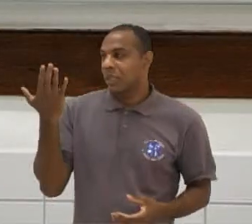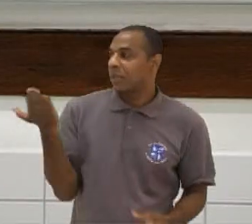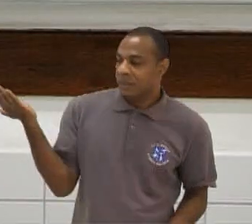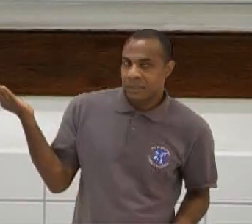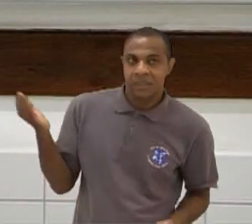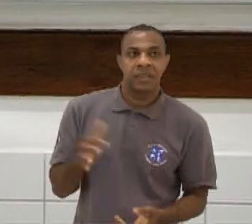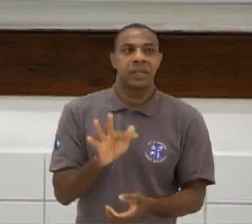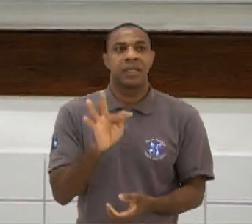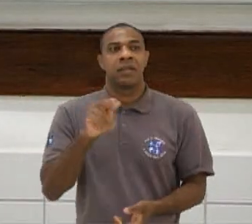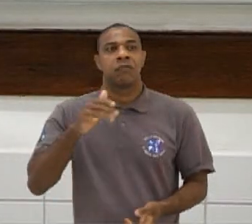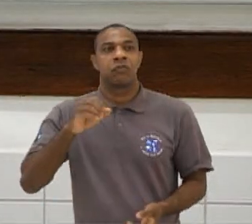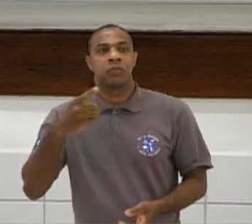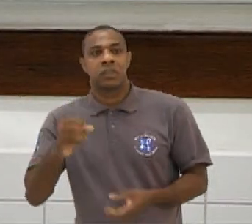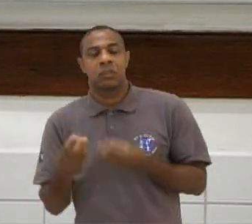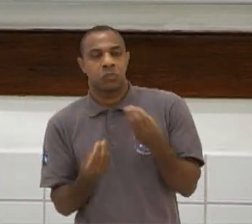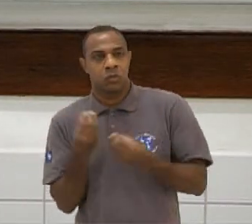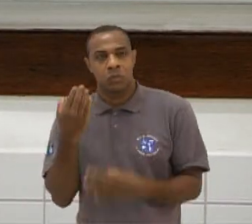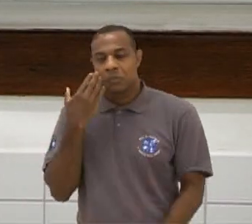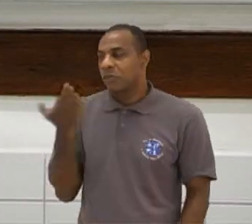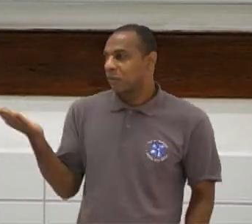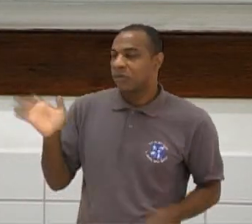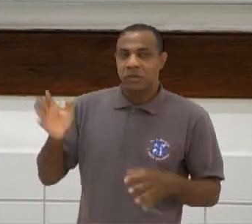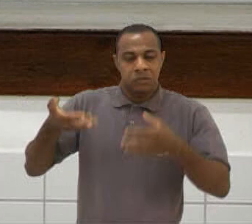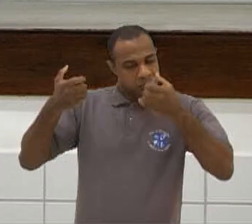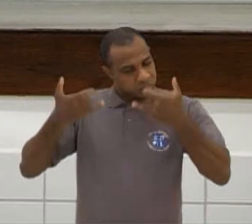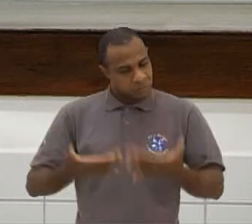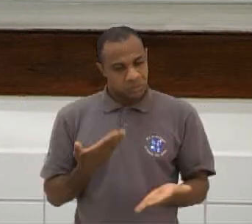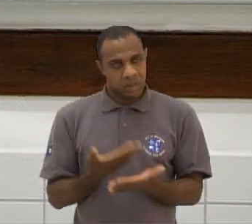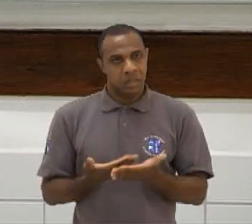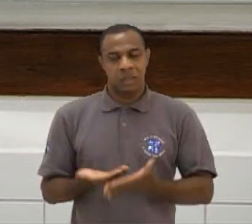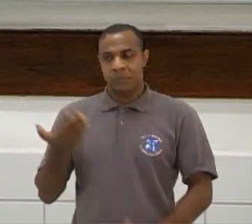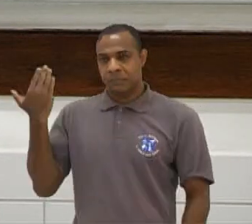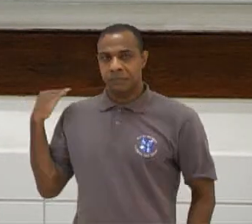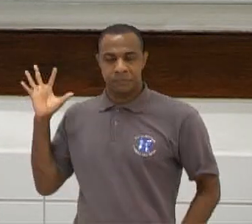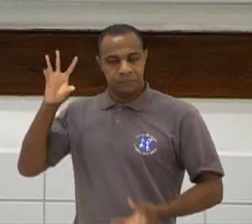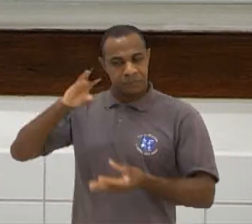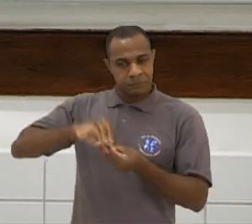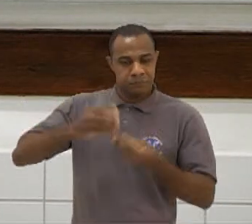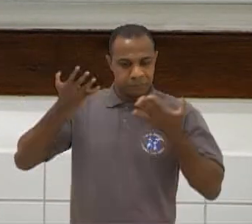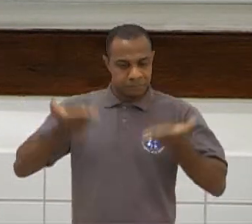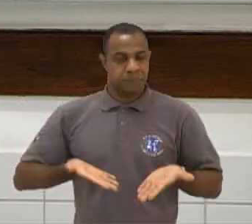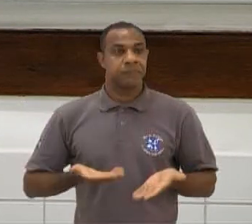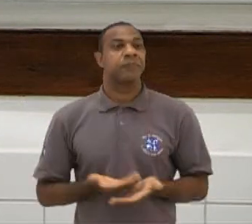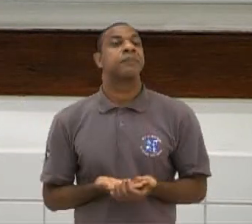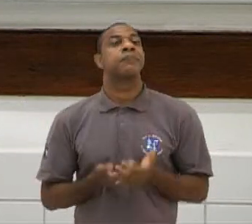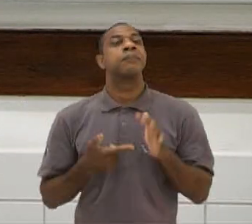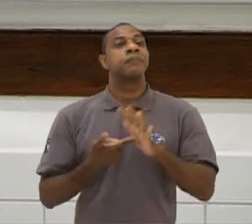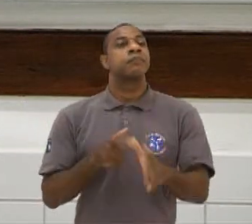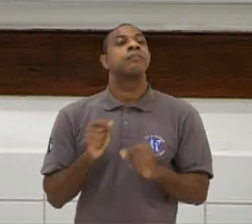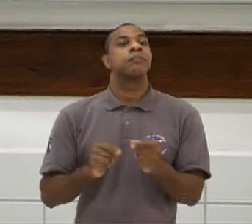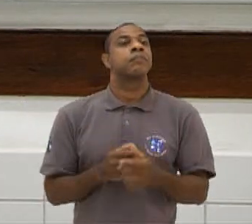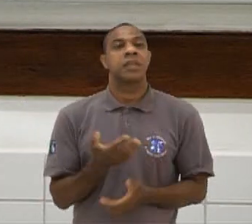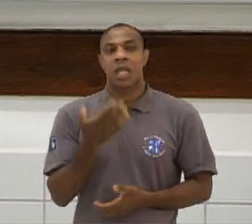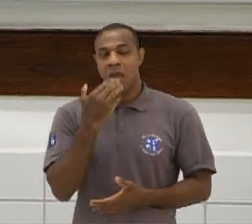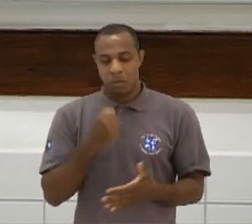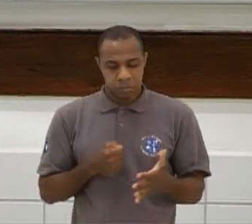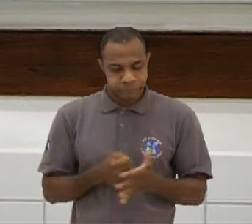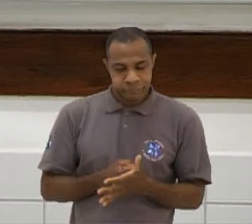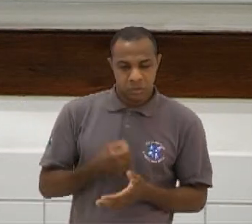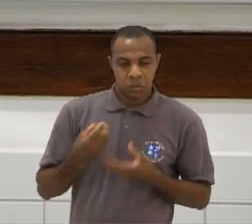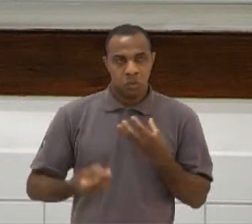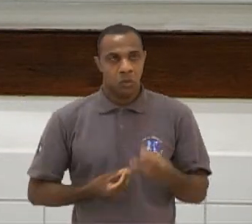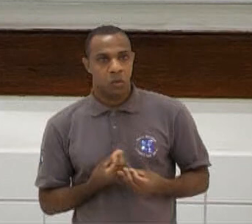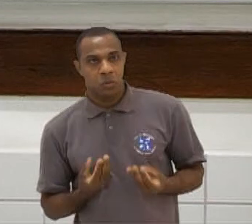Nós já falamos na aula anterior sobre essas funções, vamos fazer uma retomada delas. Então, nós temos como principais funções ingestão e digestão